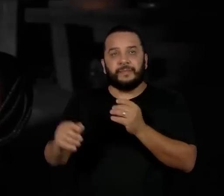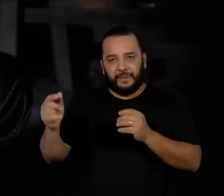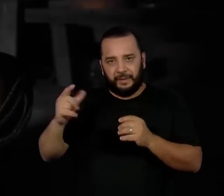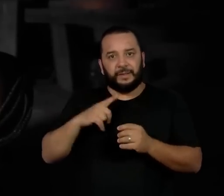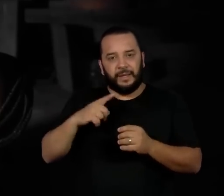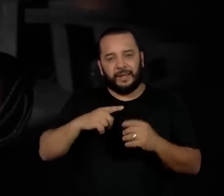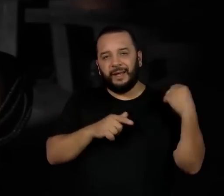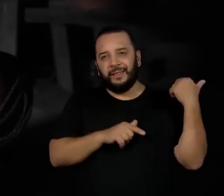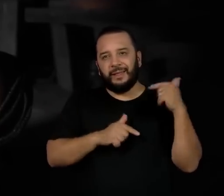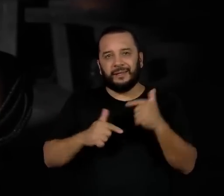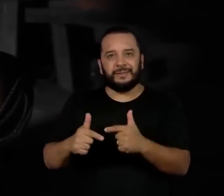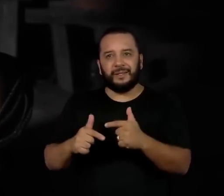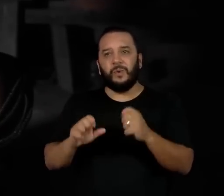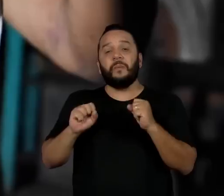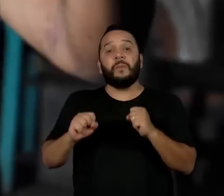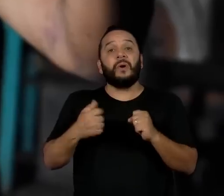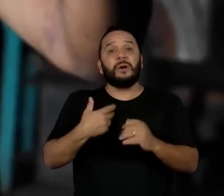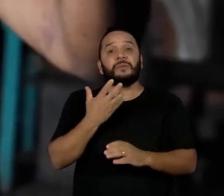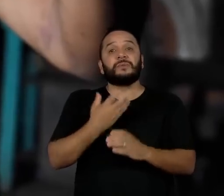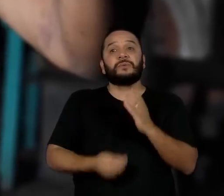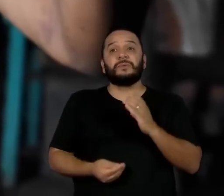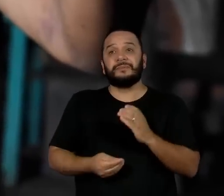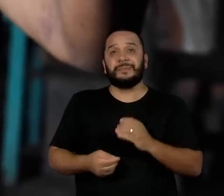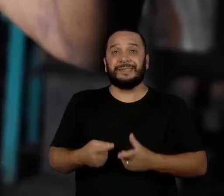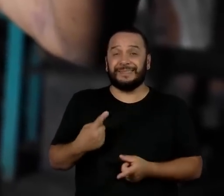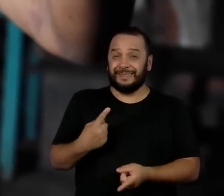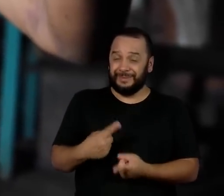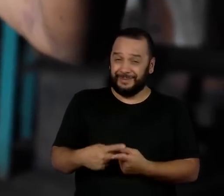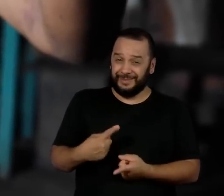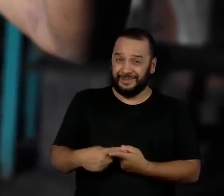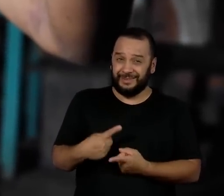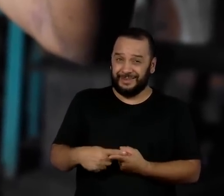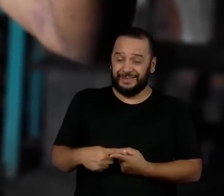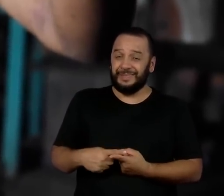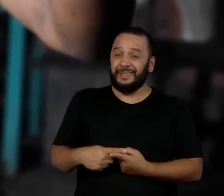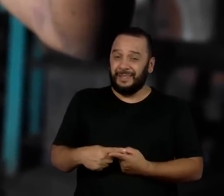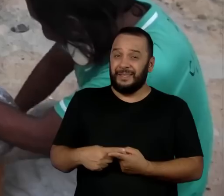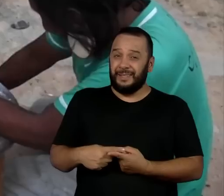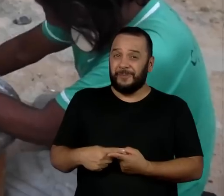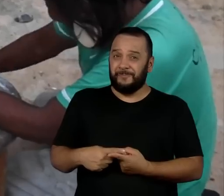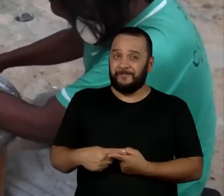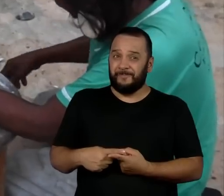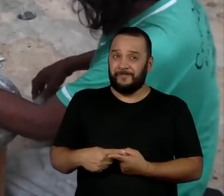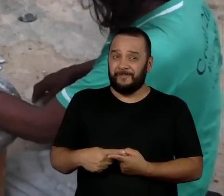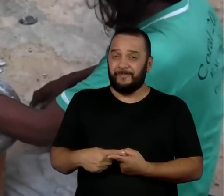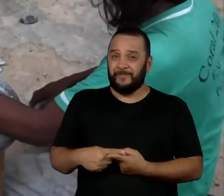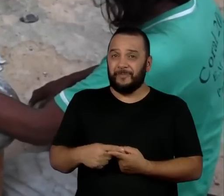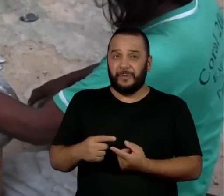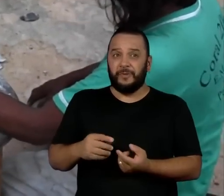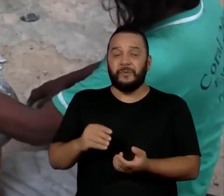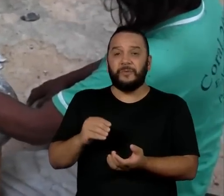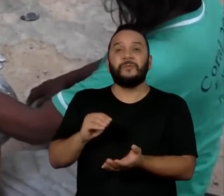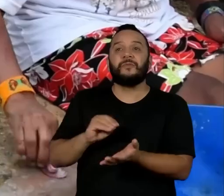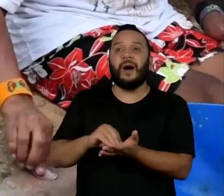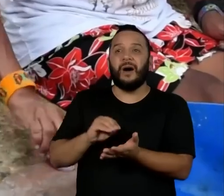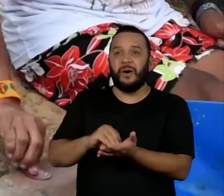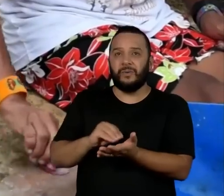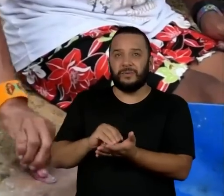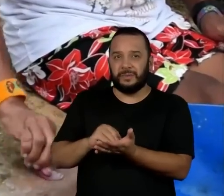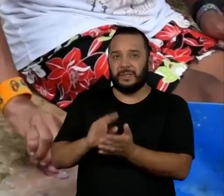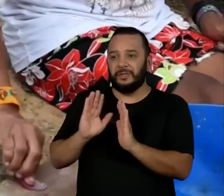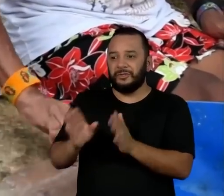de abelha. Aí eles viram que não dava para mergulhar, porque soltava o vidro. Aí eles foram